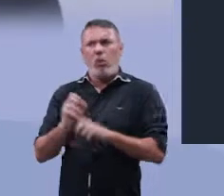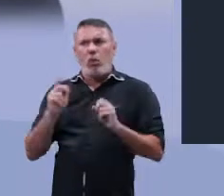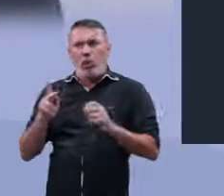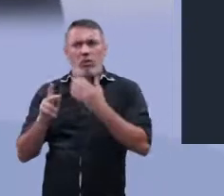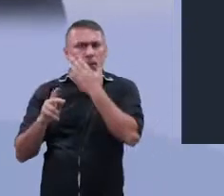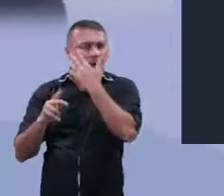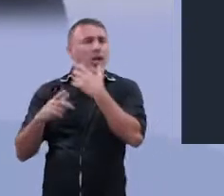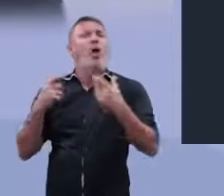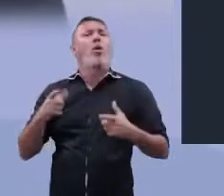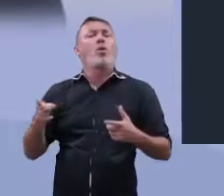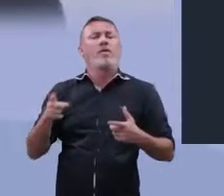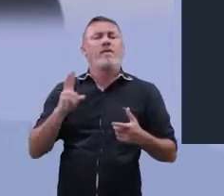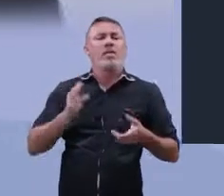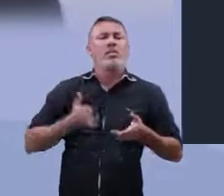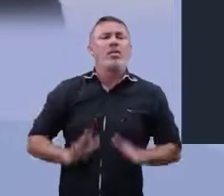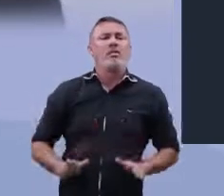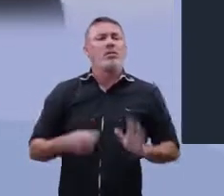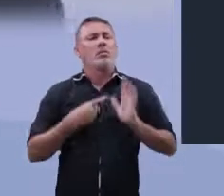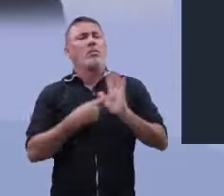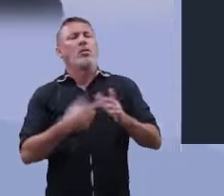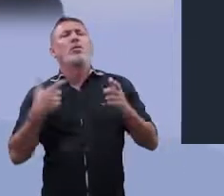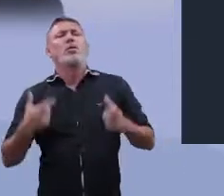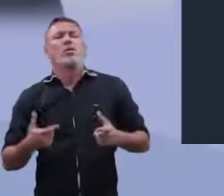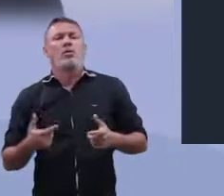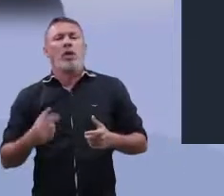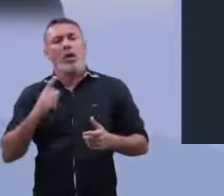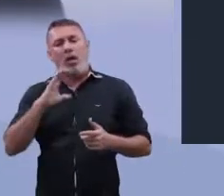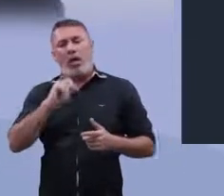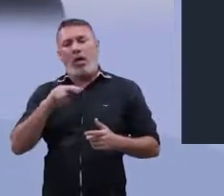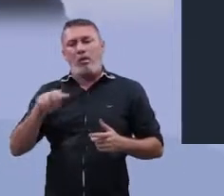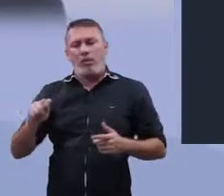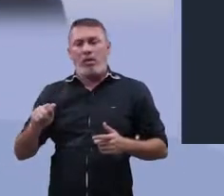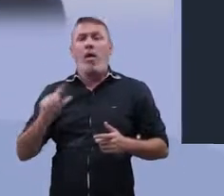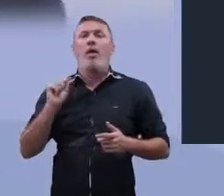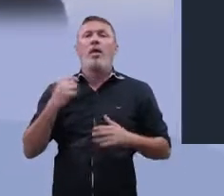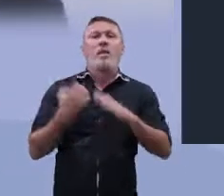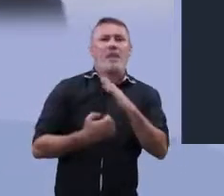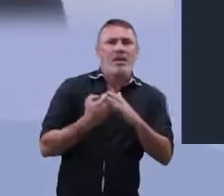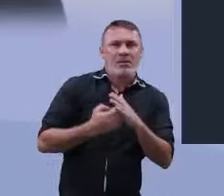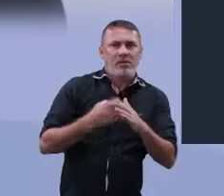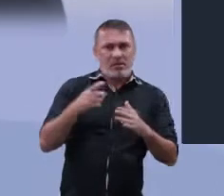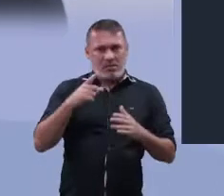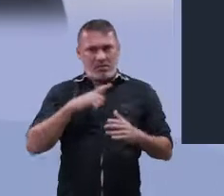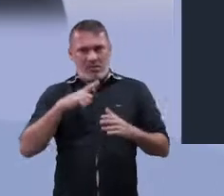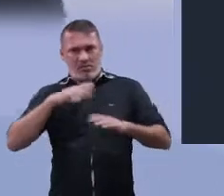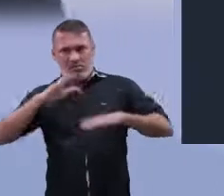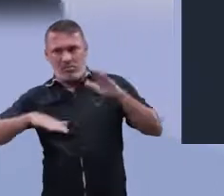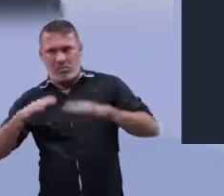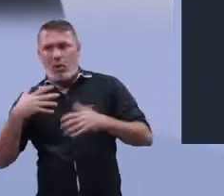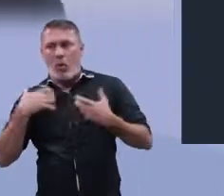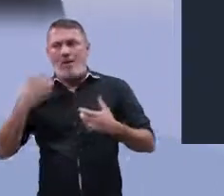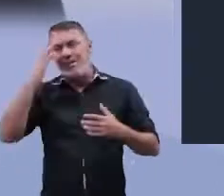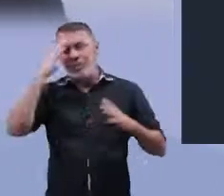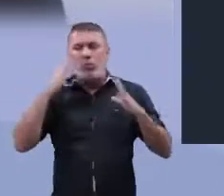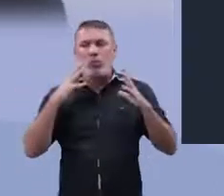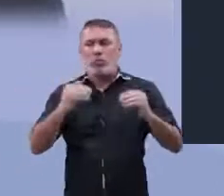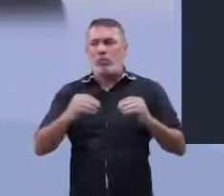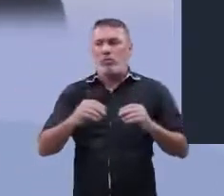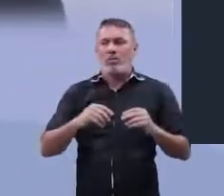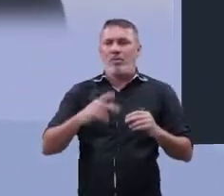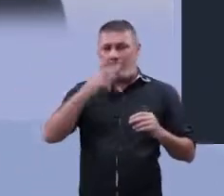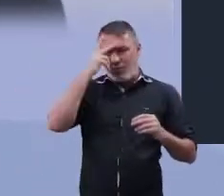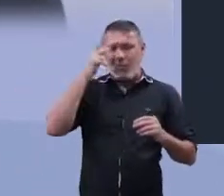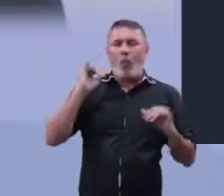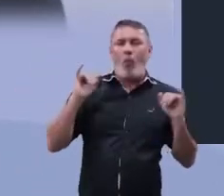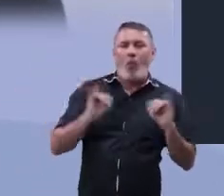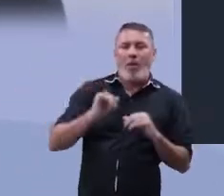joia. Onde é que esse guri vai se apresentar? Em que canal? Quem é o empresário? Tem baixo elétrico? Quero saber tudo.